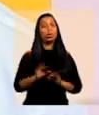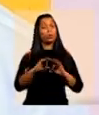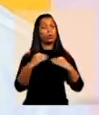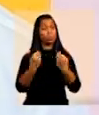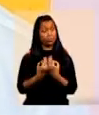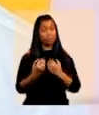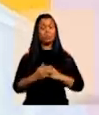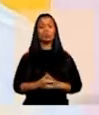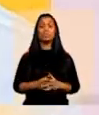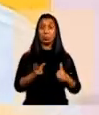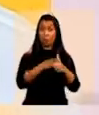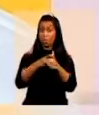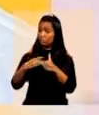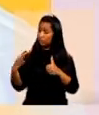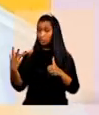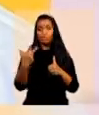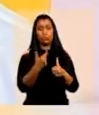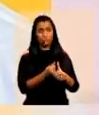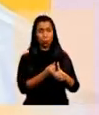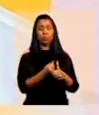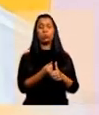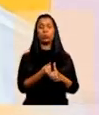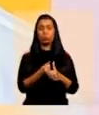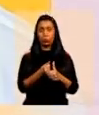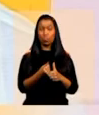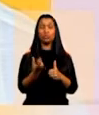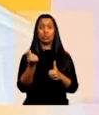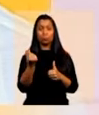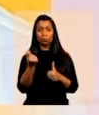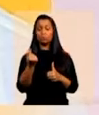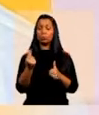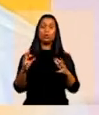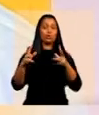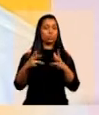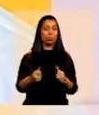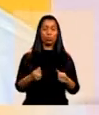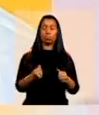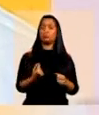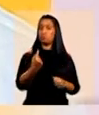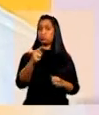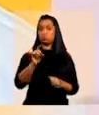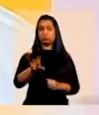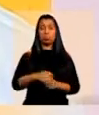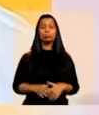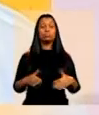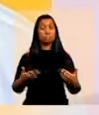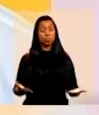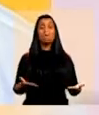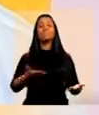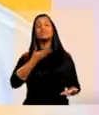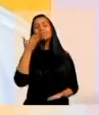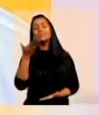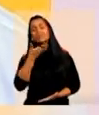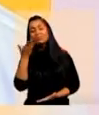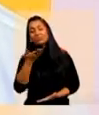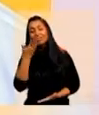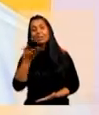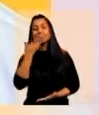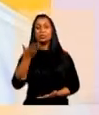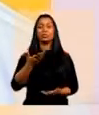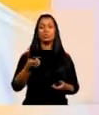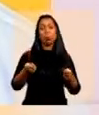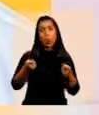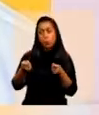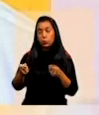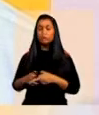uma família. Então, a dívida é de todo mundo e a receita do casal é uma receita só. Então, isso facilita